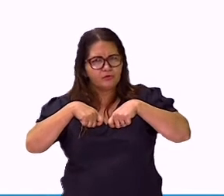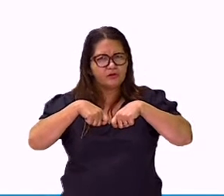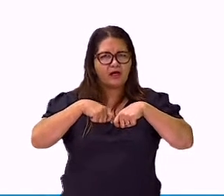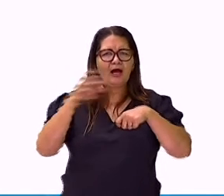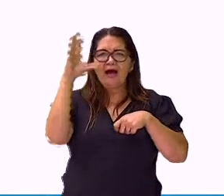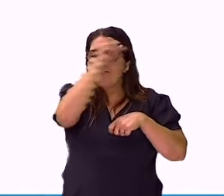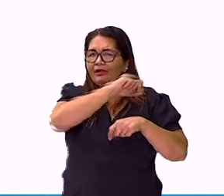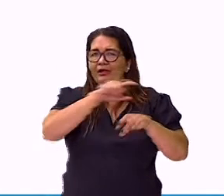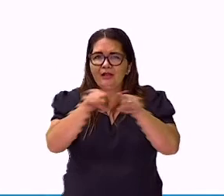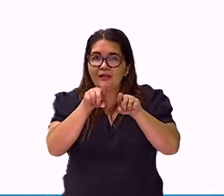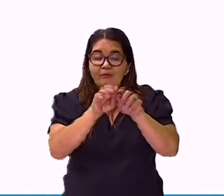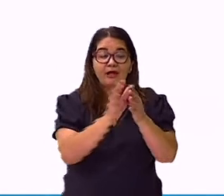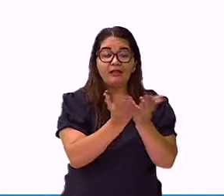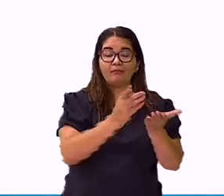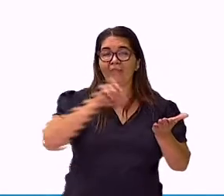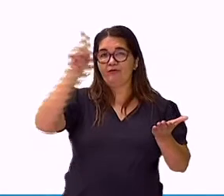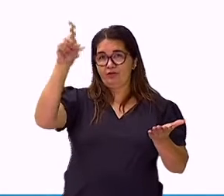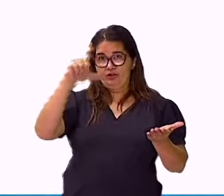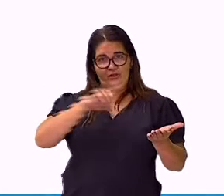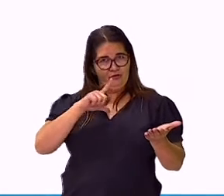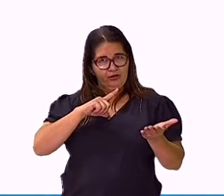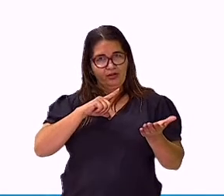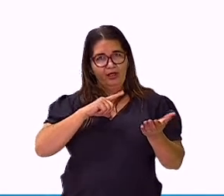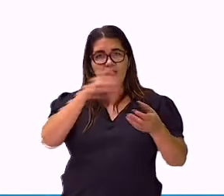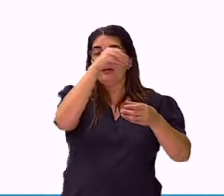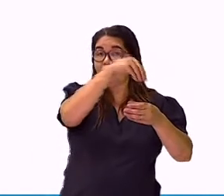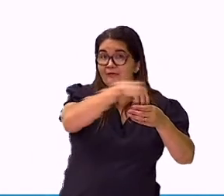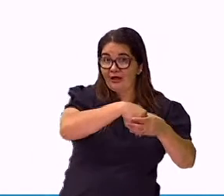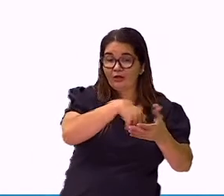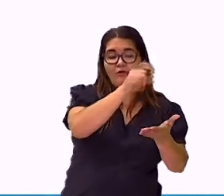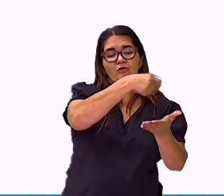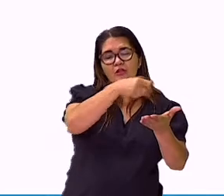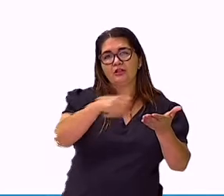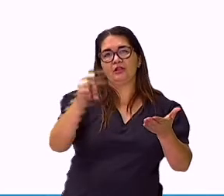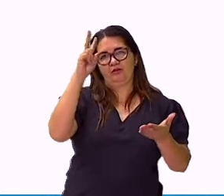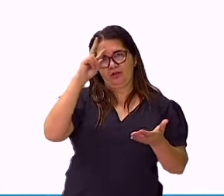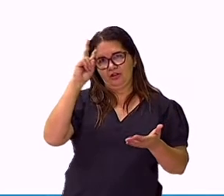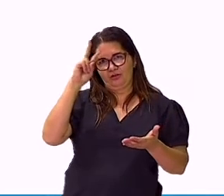a moeda, o darico, né?